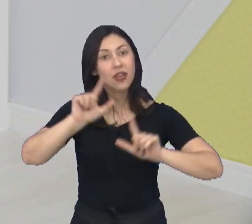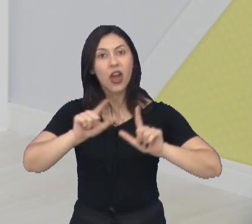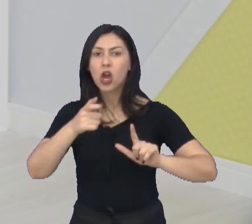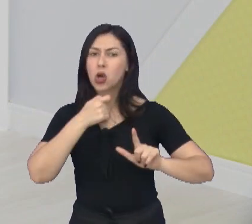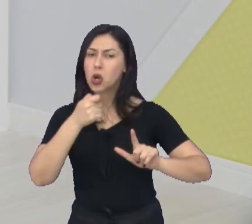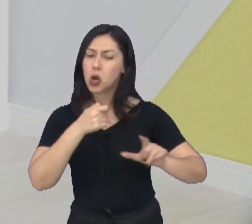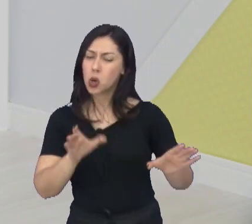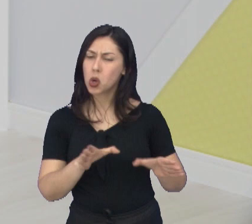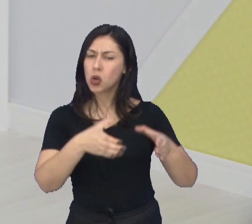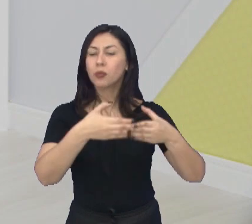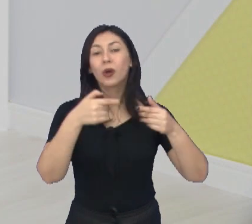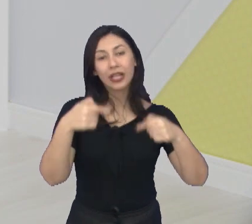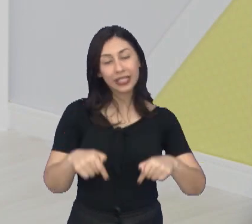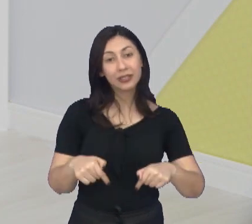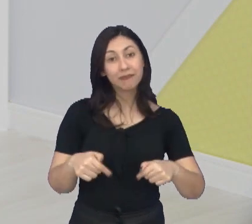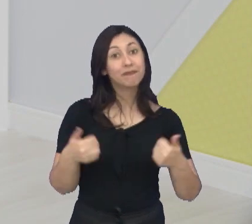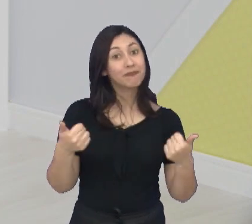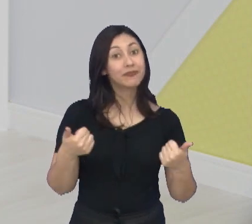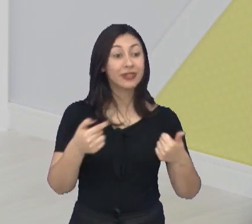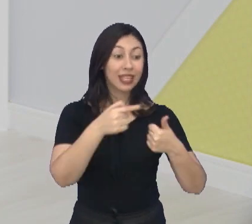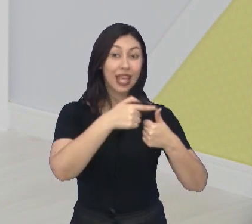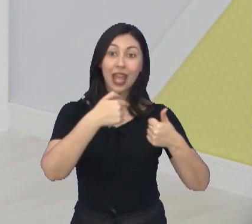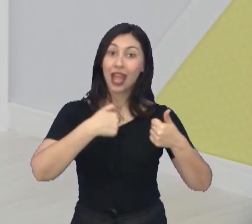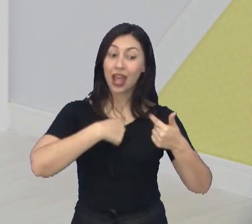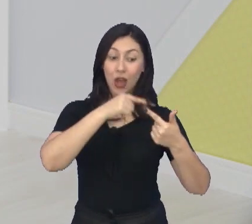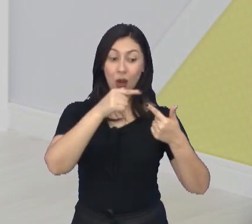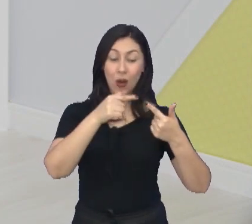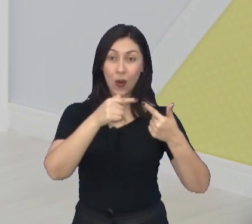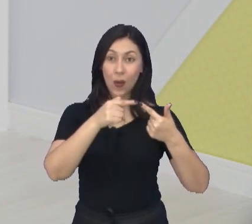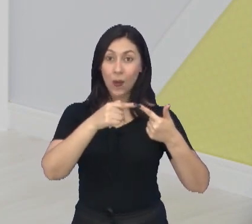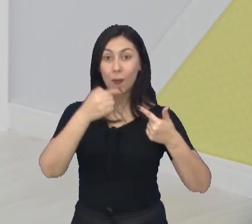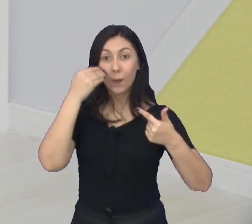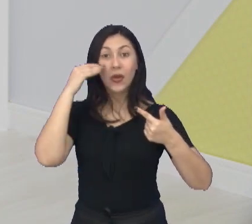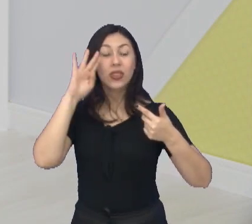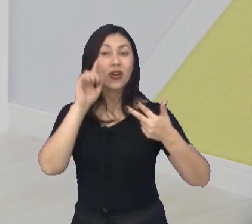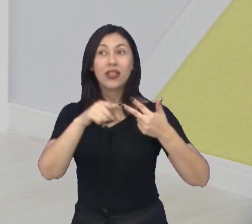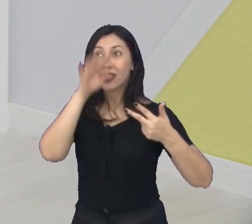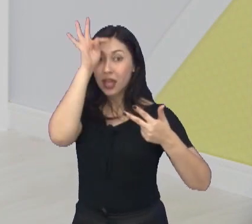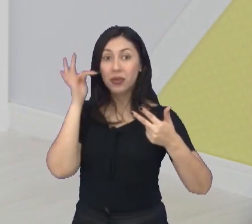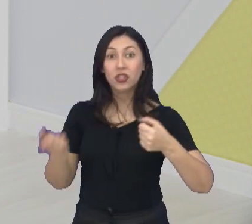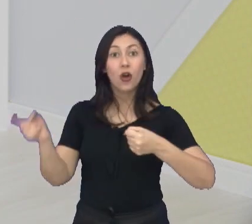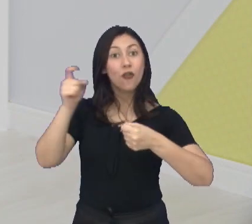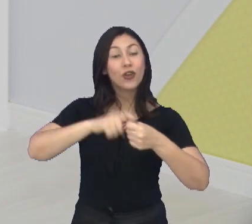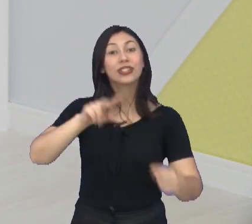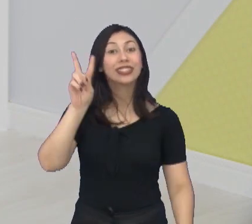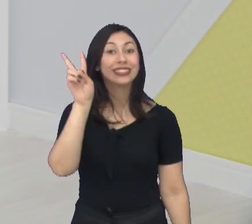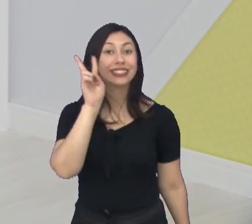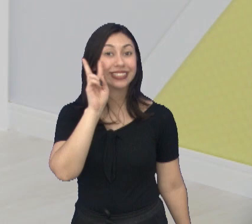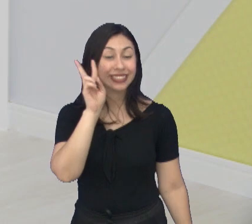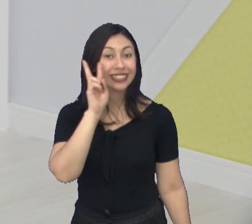jornalismo da TV Câmara, tá certo? Eu, Brunão, a Tamires e grande equipe, a gente volta na próxima